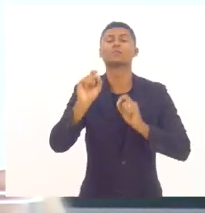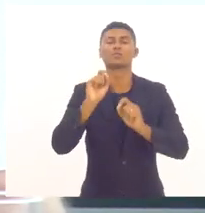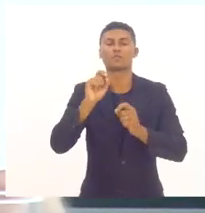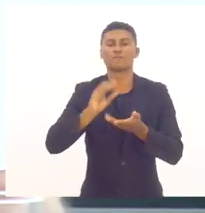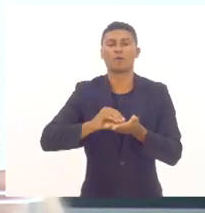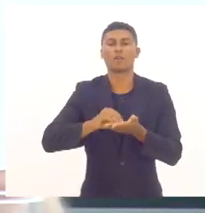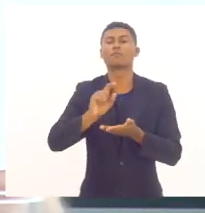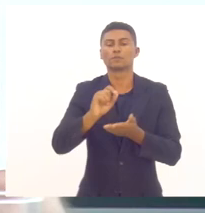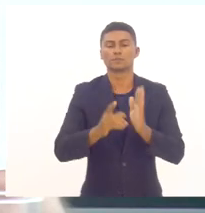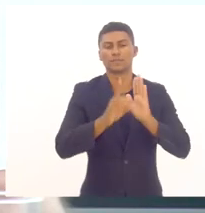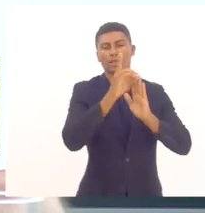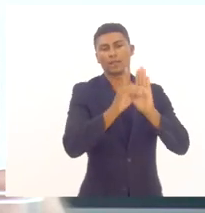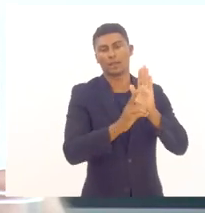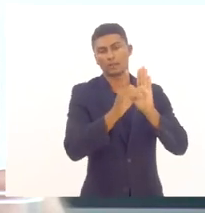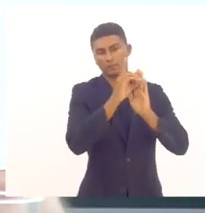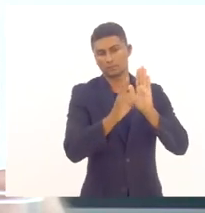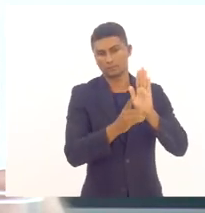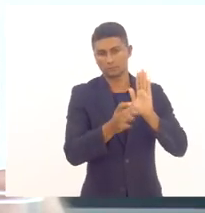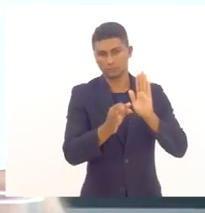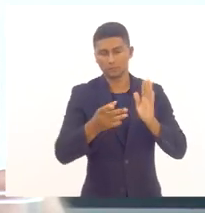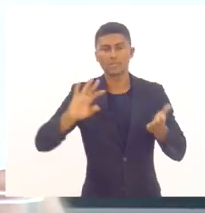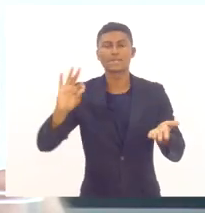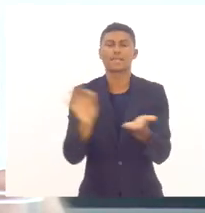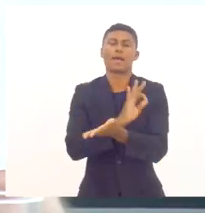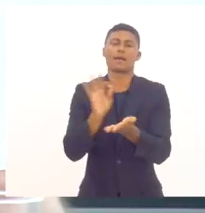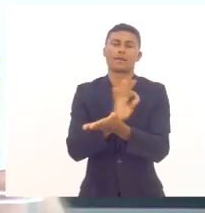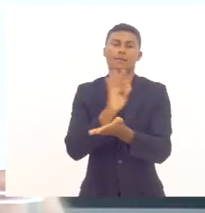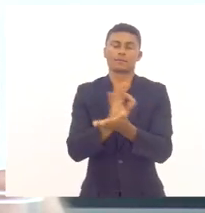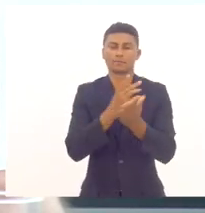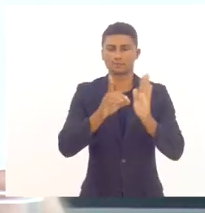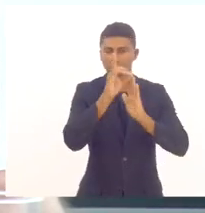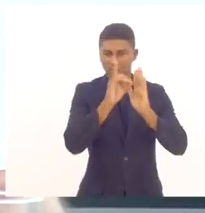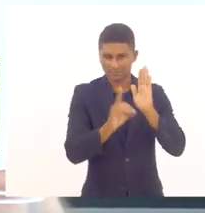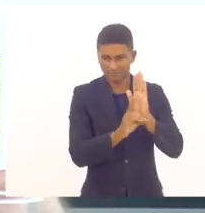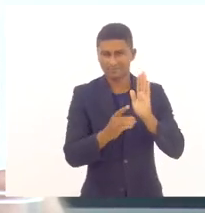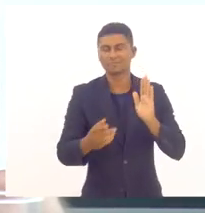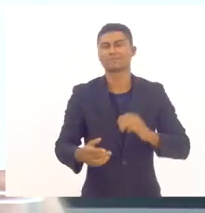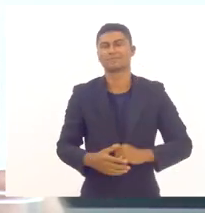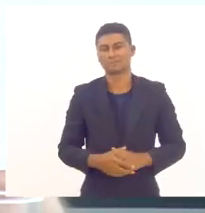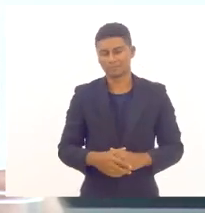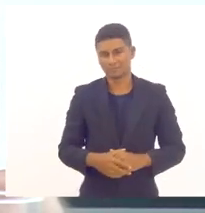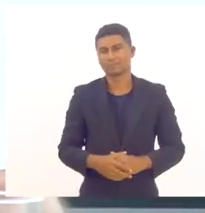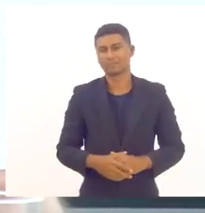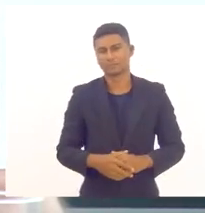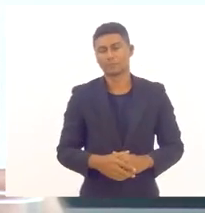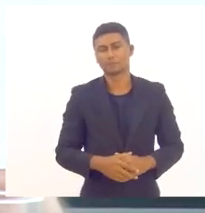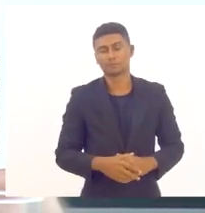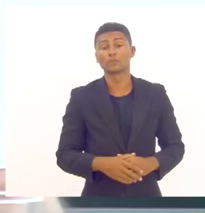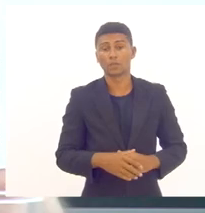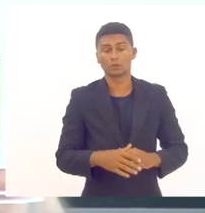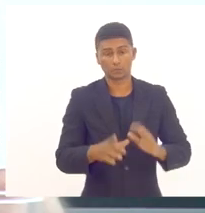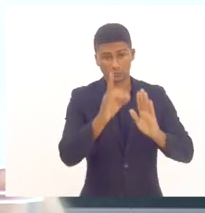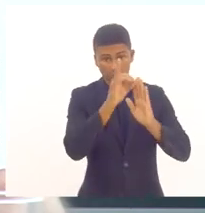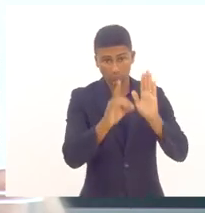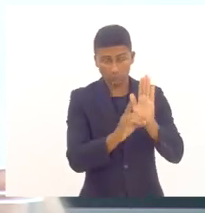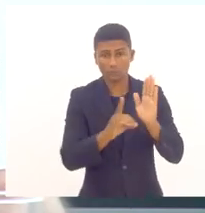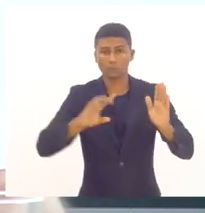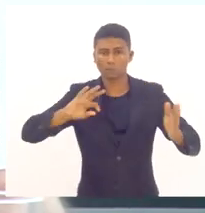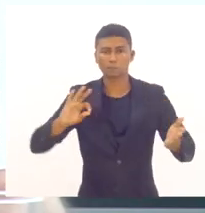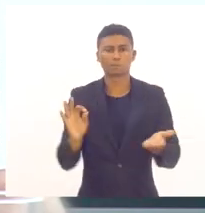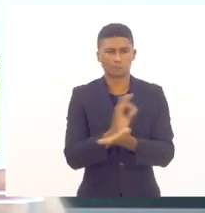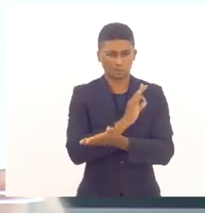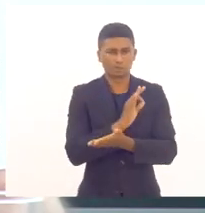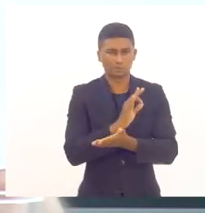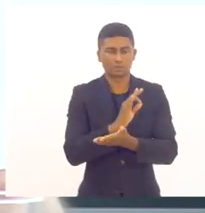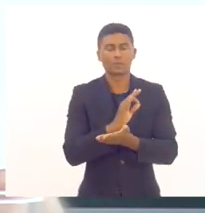o decreto, né, assinatura, a criação de um decreto e posterior assinatura, decreto esse